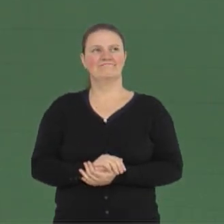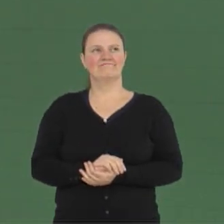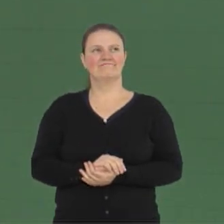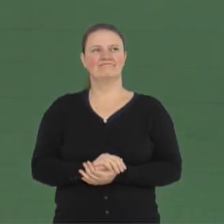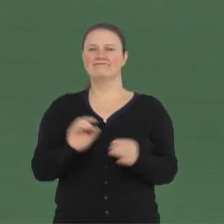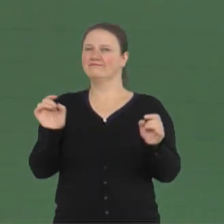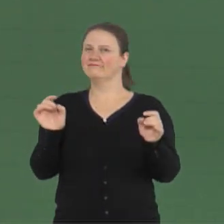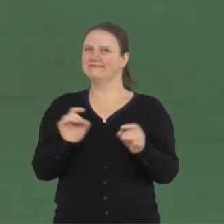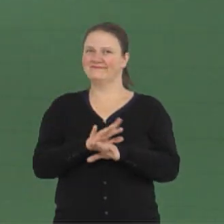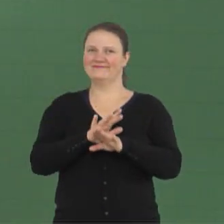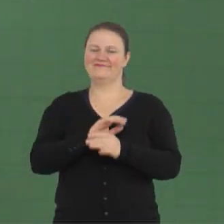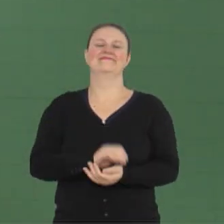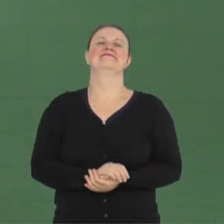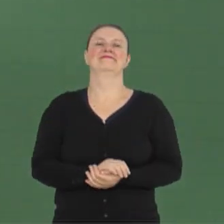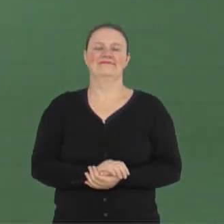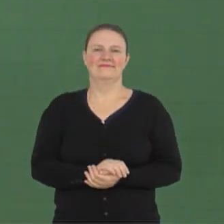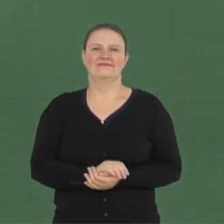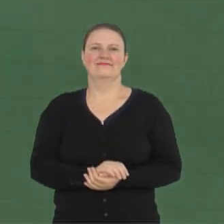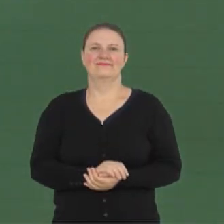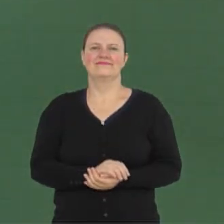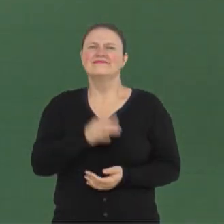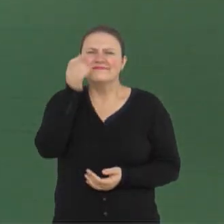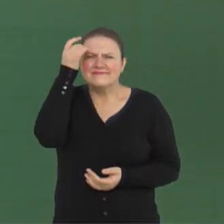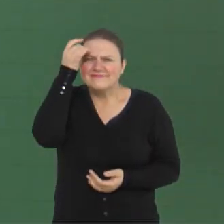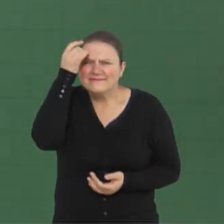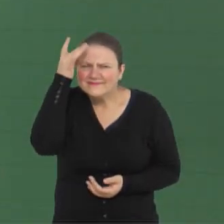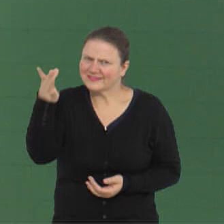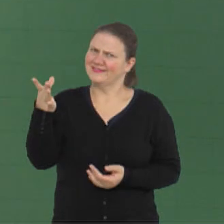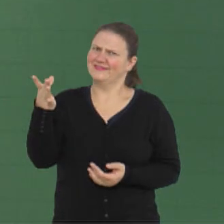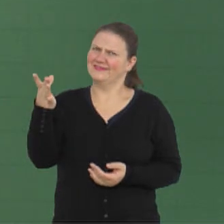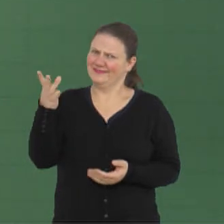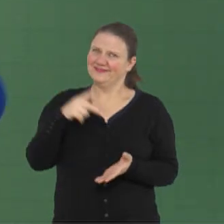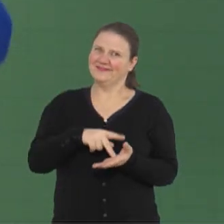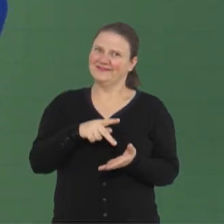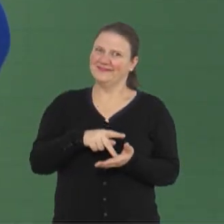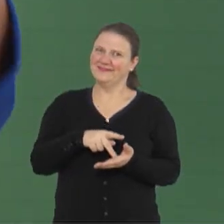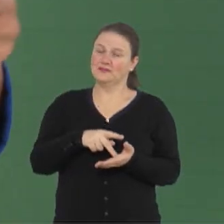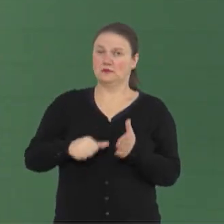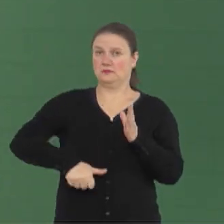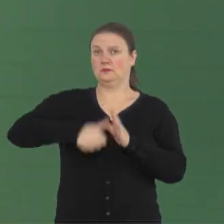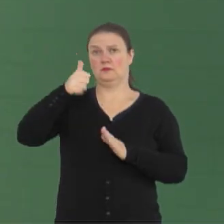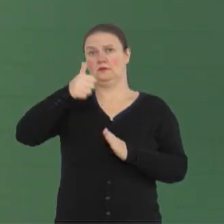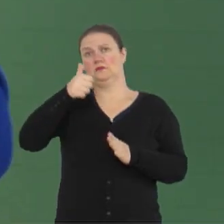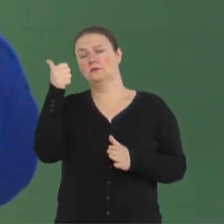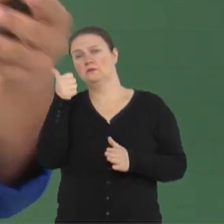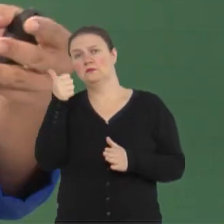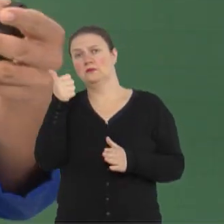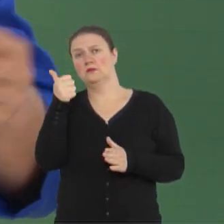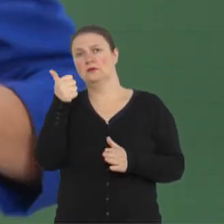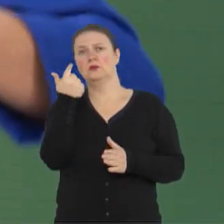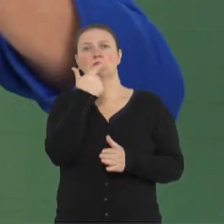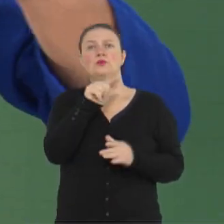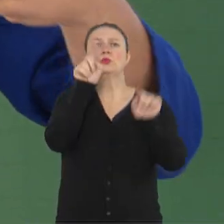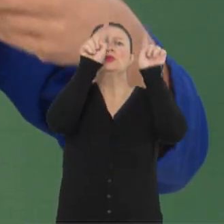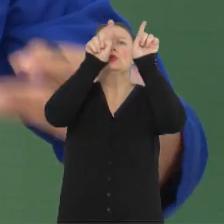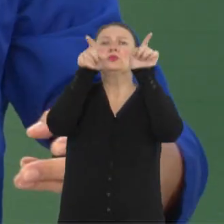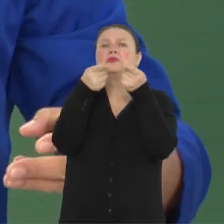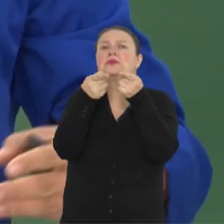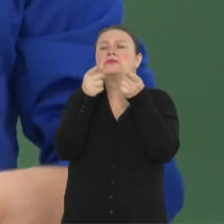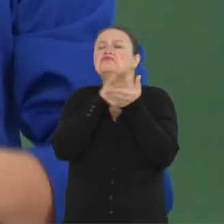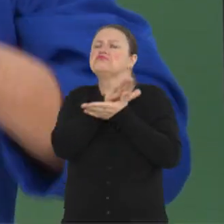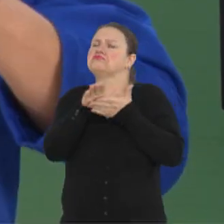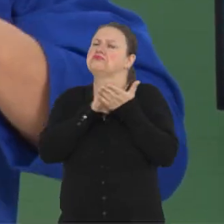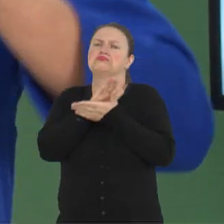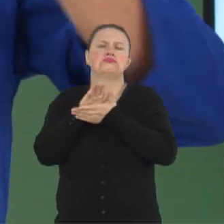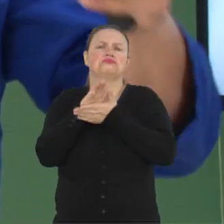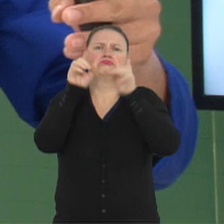27. Muito bem. Viram como é fácil? A primeira expressão, nós não temos nem parênteses, nem